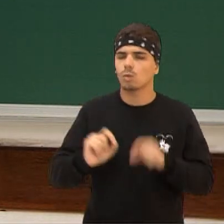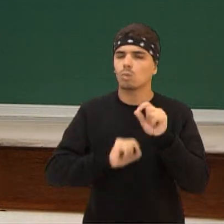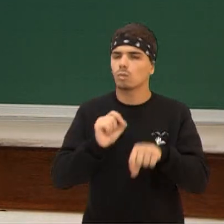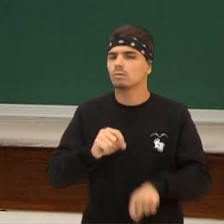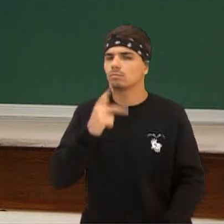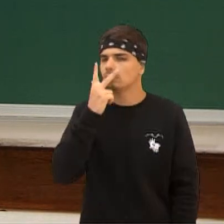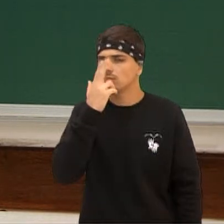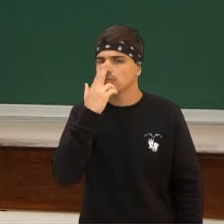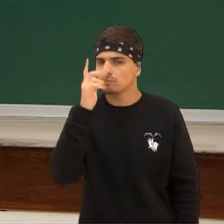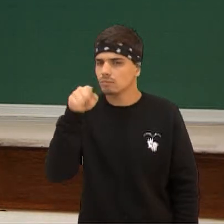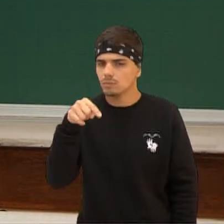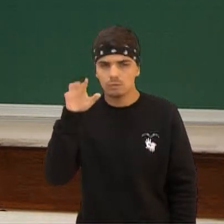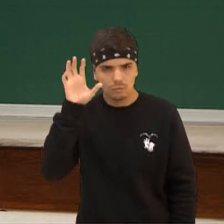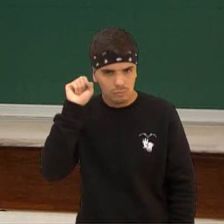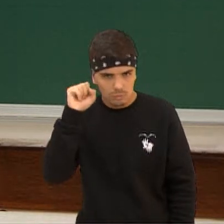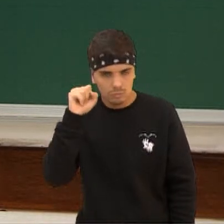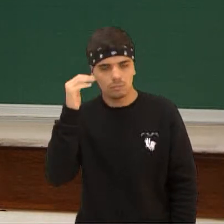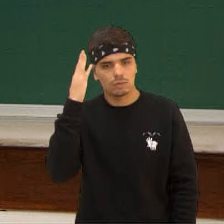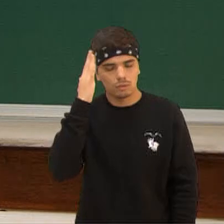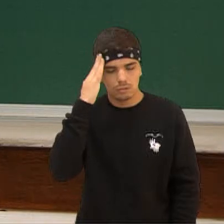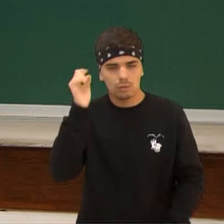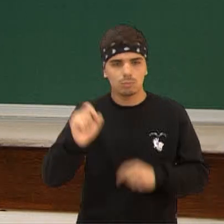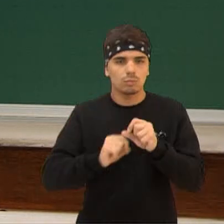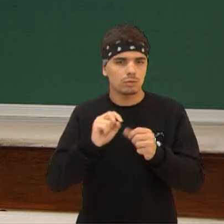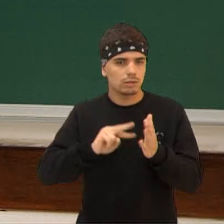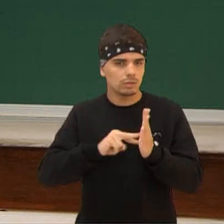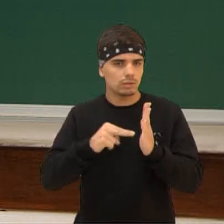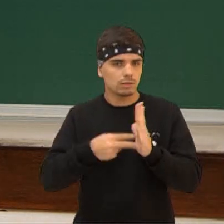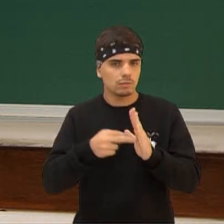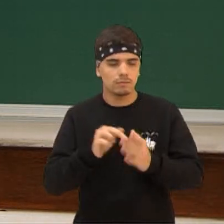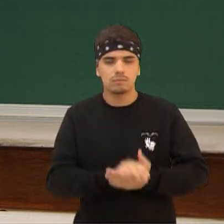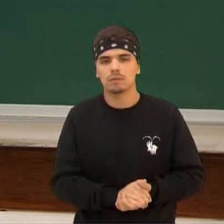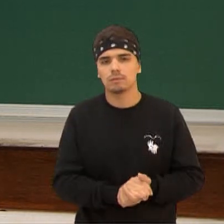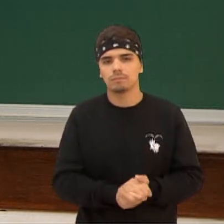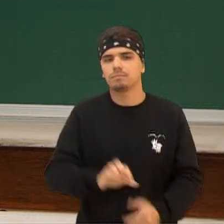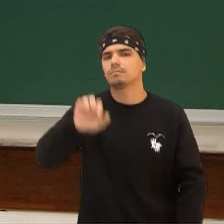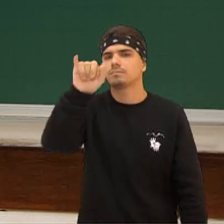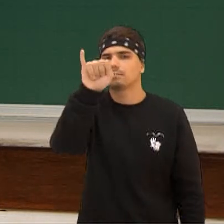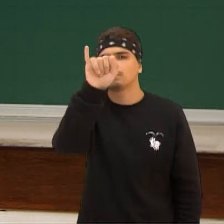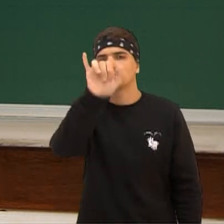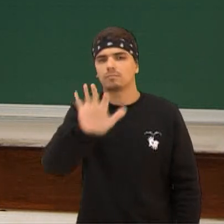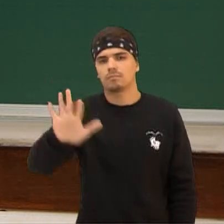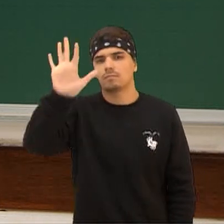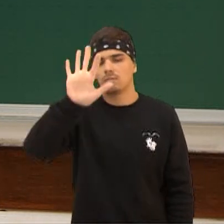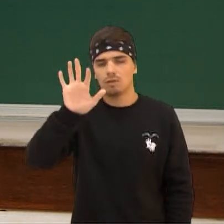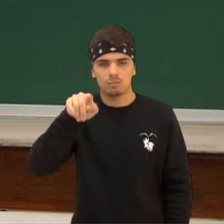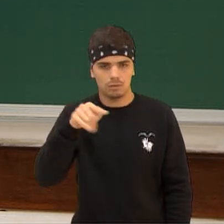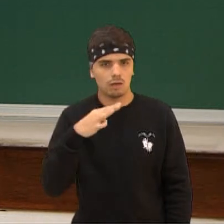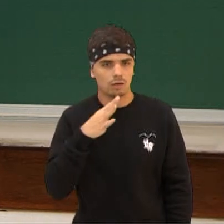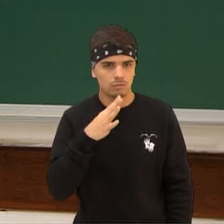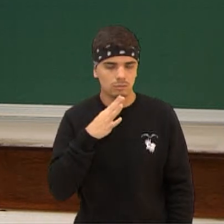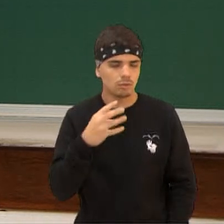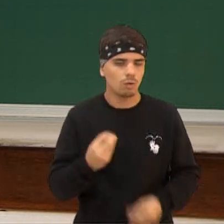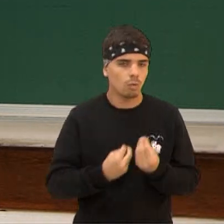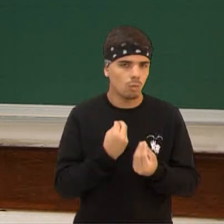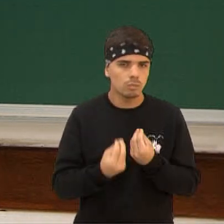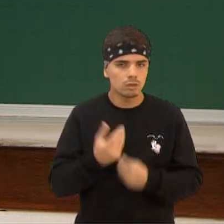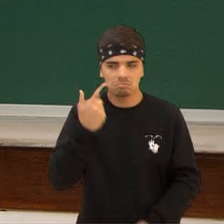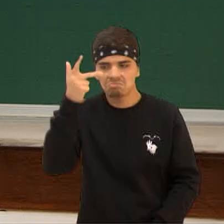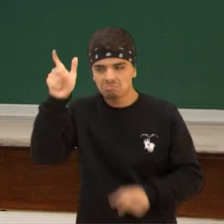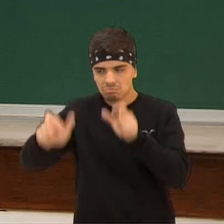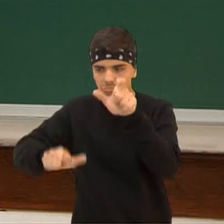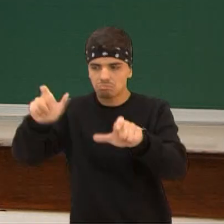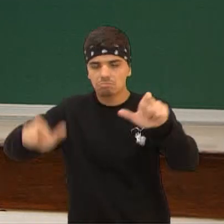que é isso? Você já ouviu falar? Sabe o que significa? Essas imagens, você sabe quem